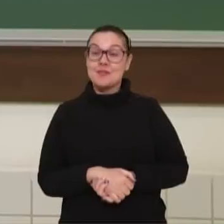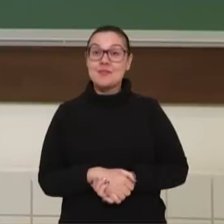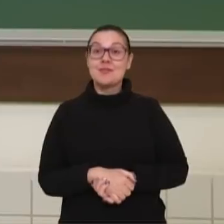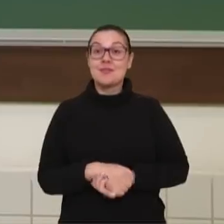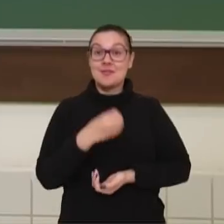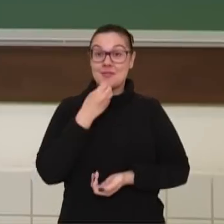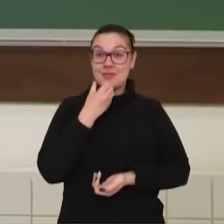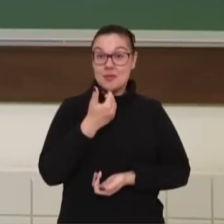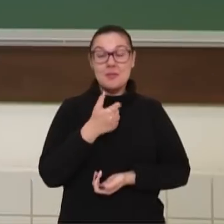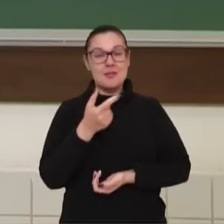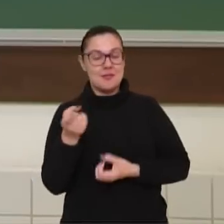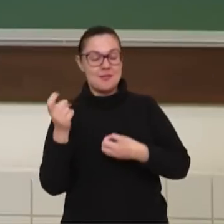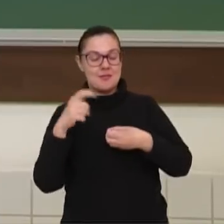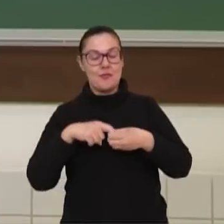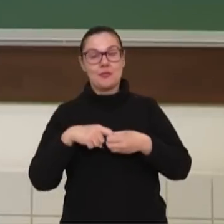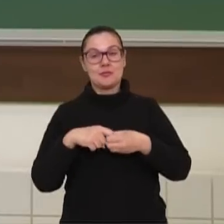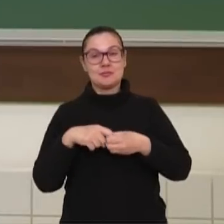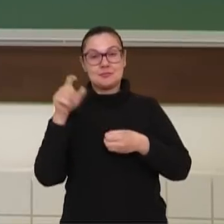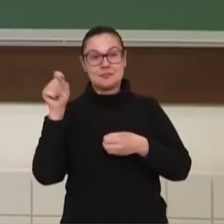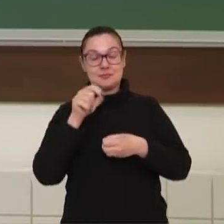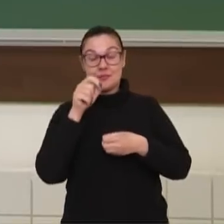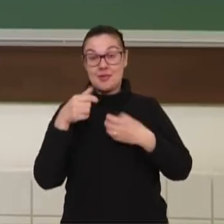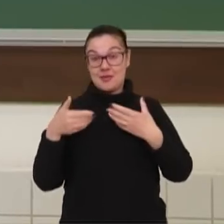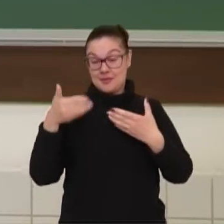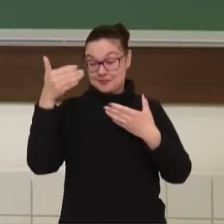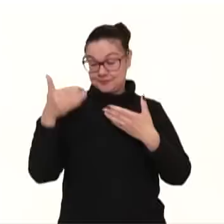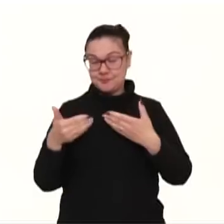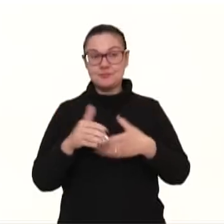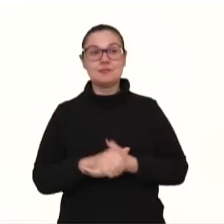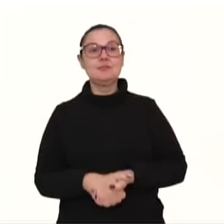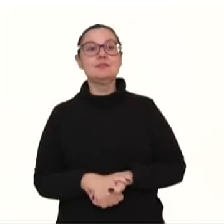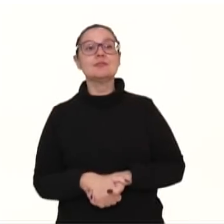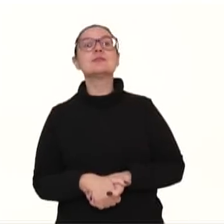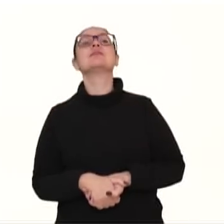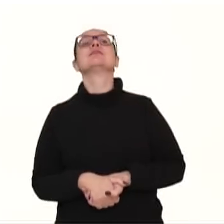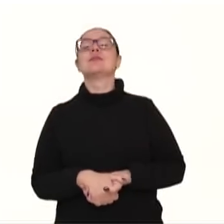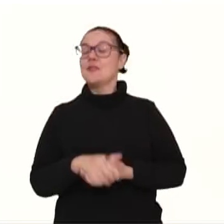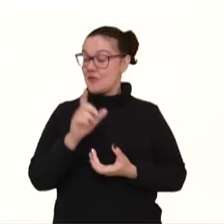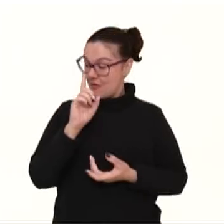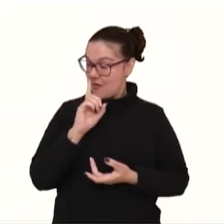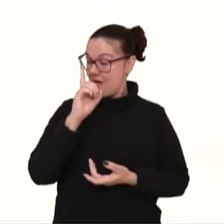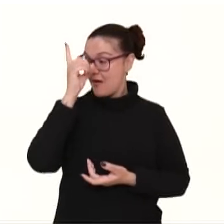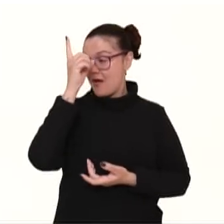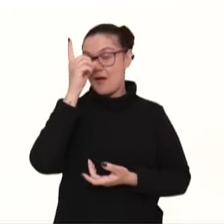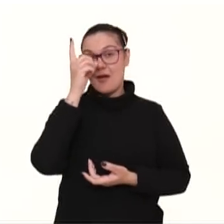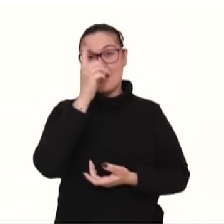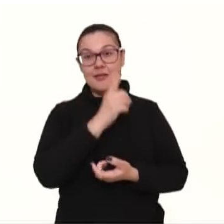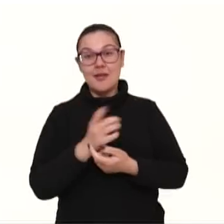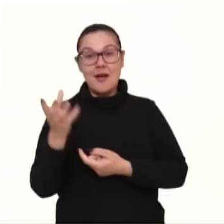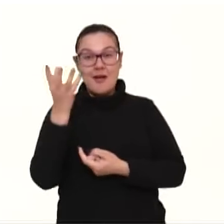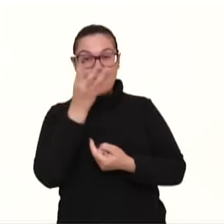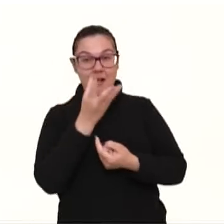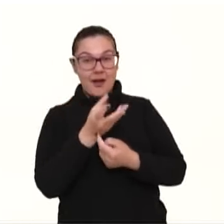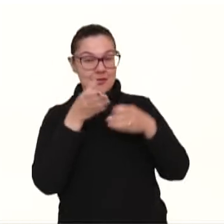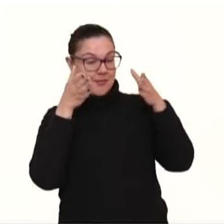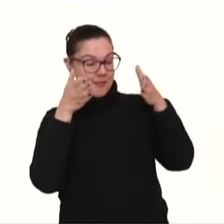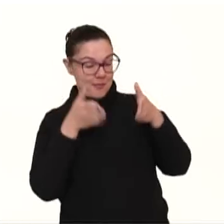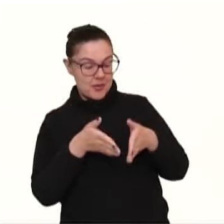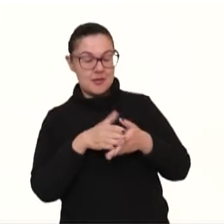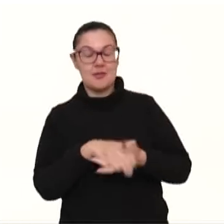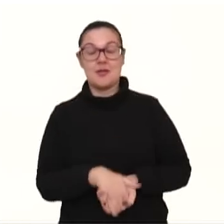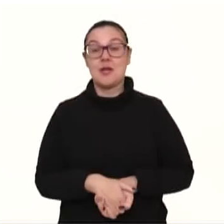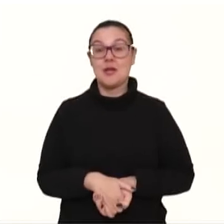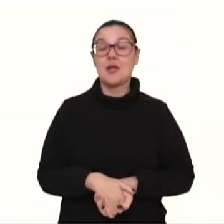Muito bem, então agora vamos voltar com a alternativa correta, que é a ideia de arte participativa. Eles